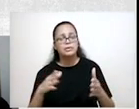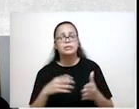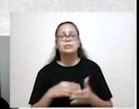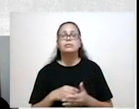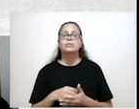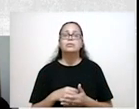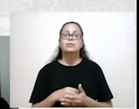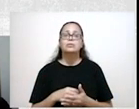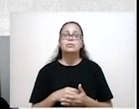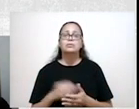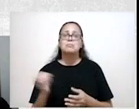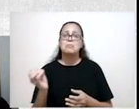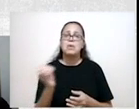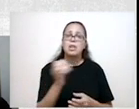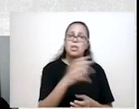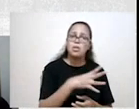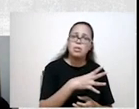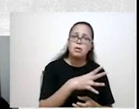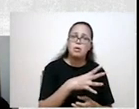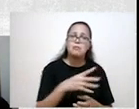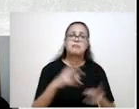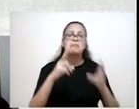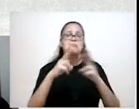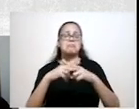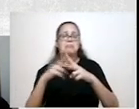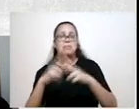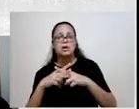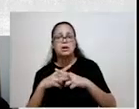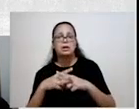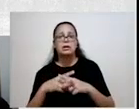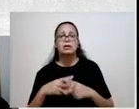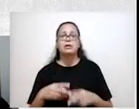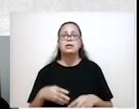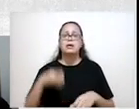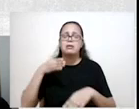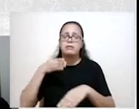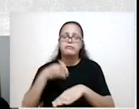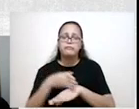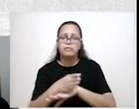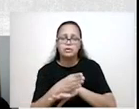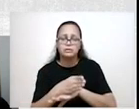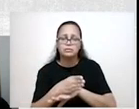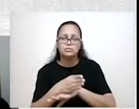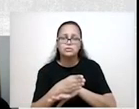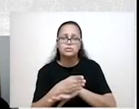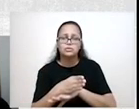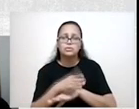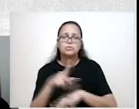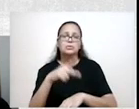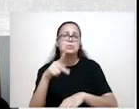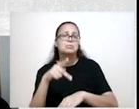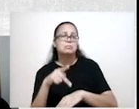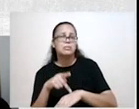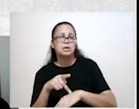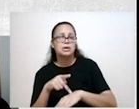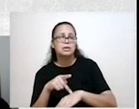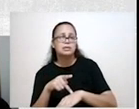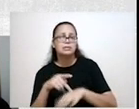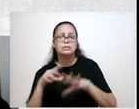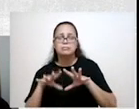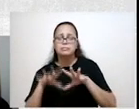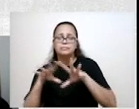combate para o Oriente. Então invadiu a União Soviética a fim de se apossar de